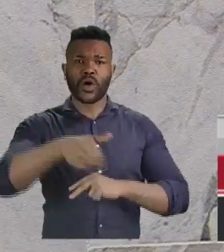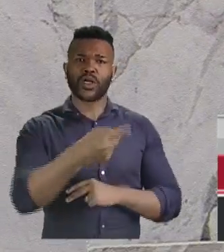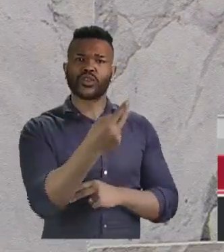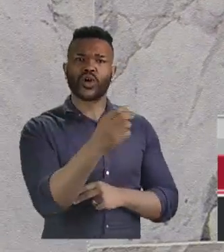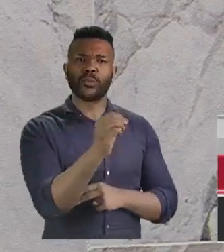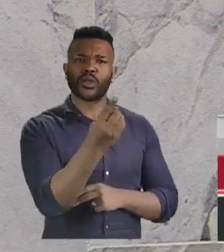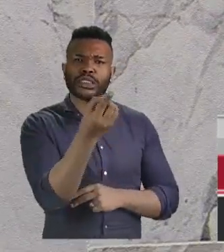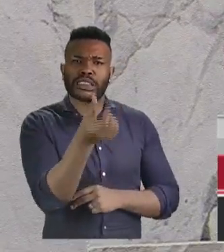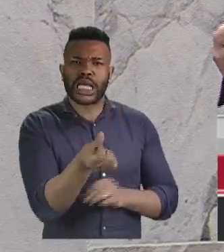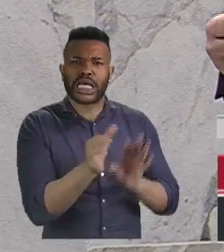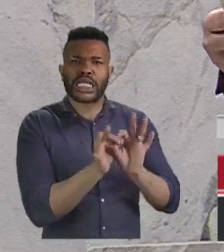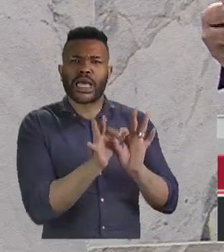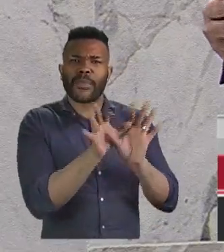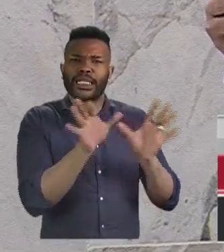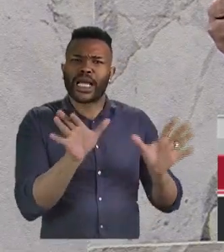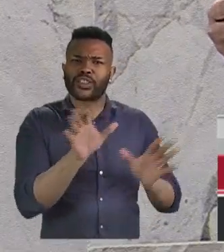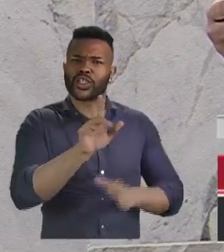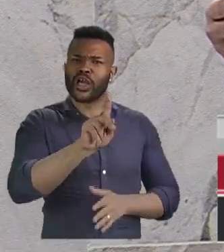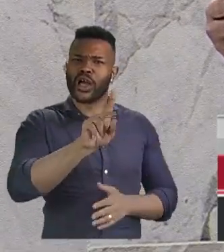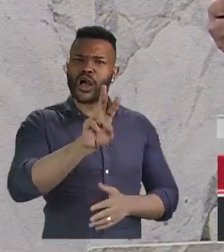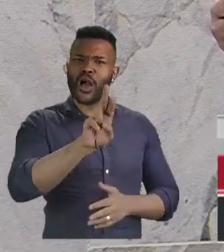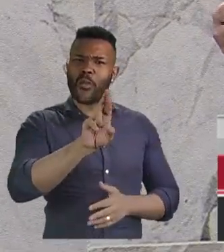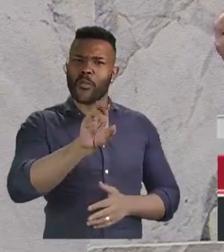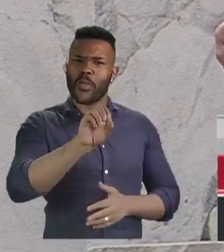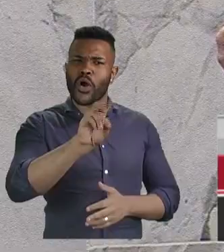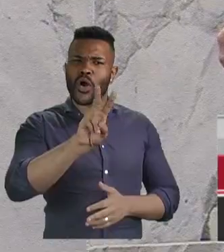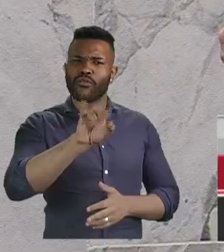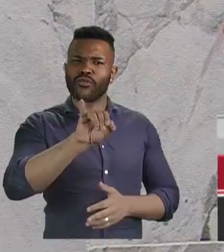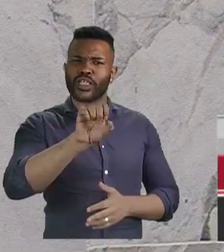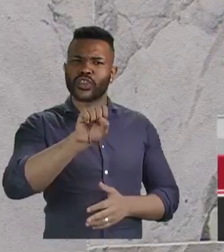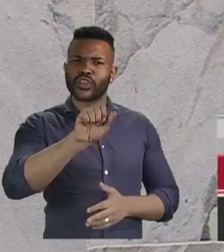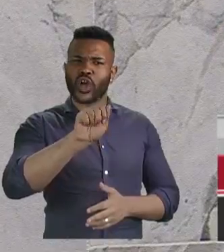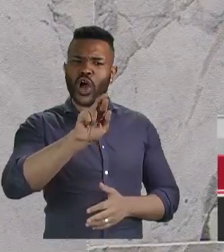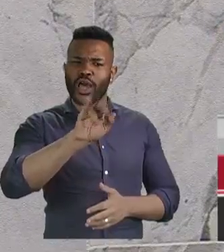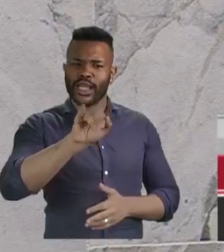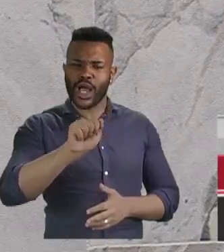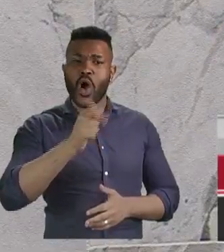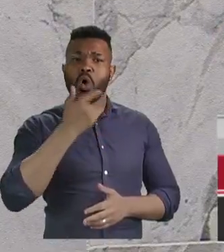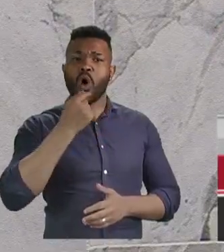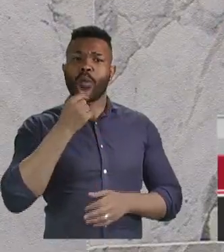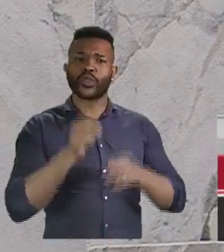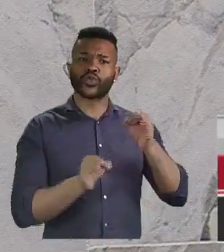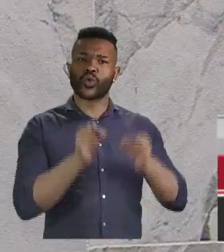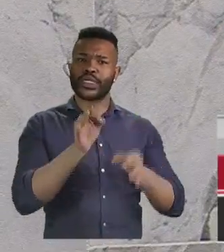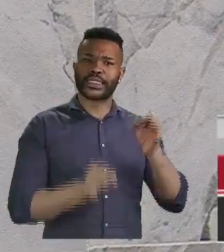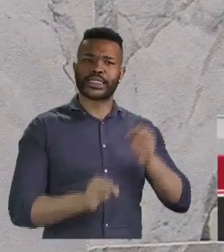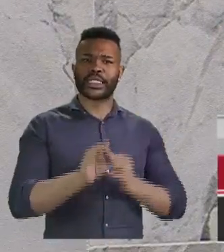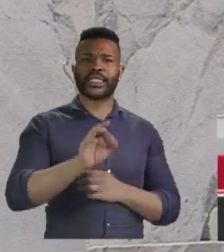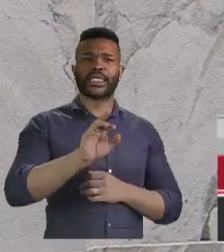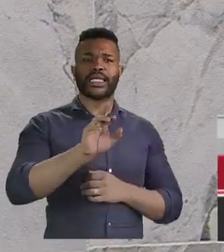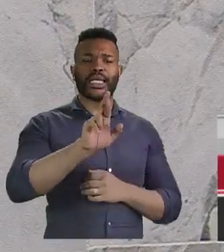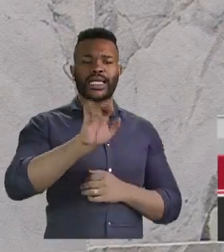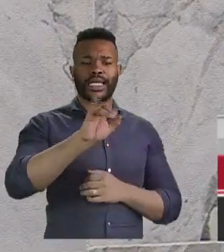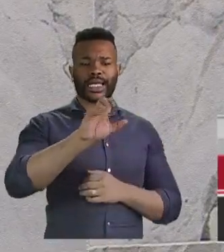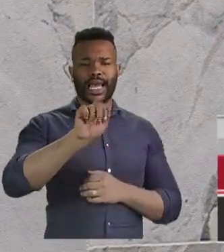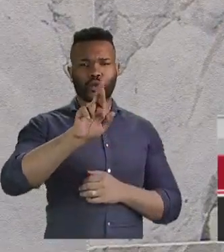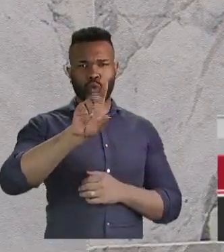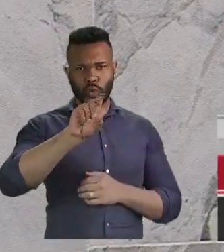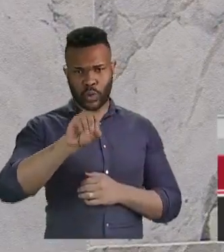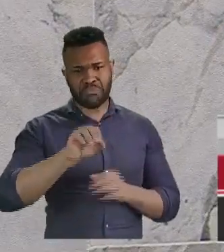em liberdade provisória pelo senhor juiz Ricardo Lewandowski, do Supremo Tribunal Federal. Ou